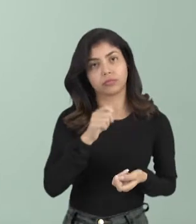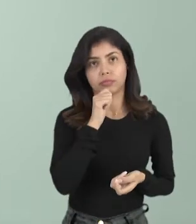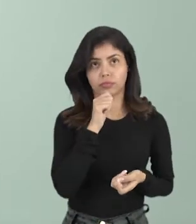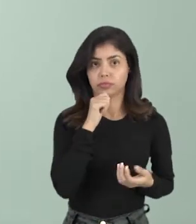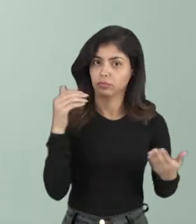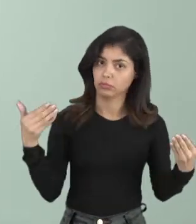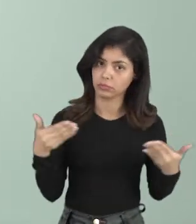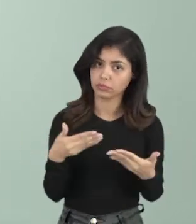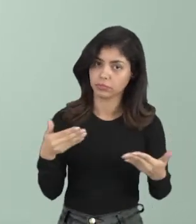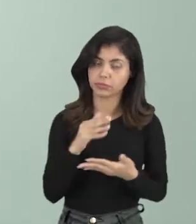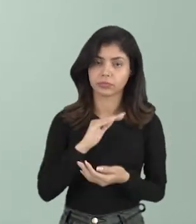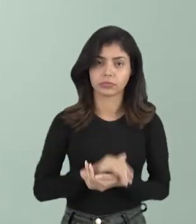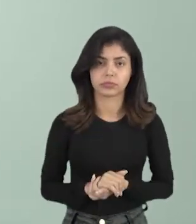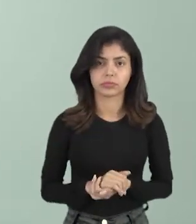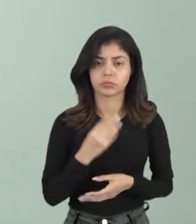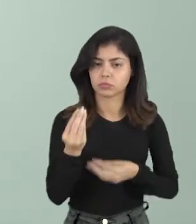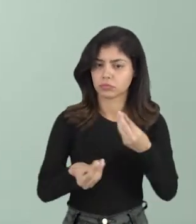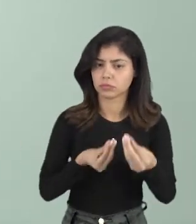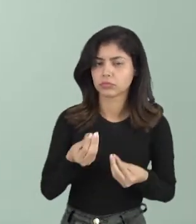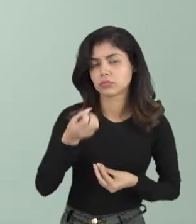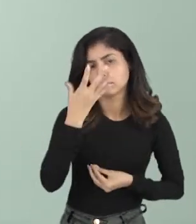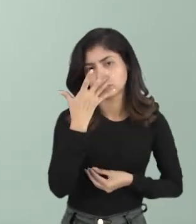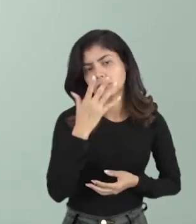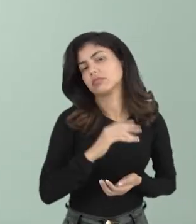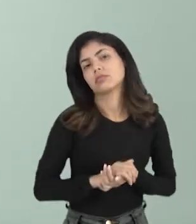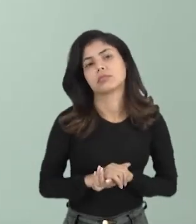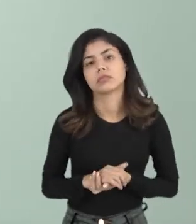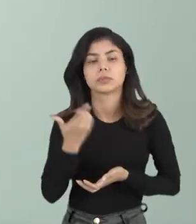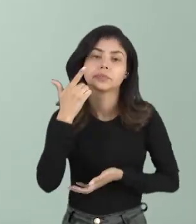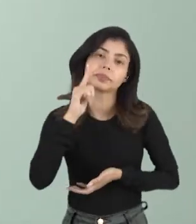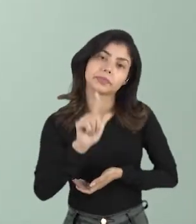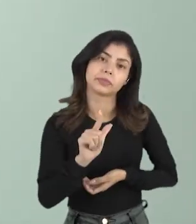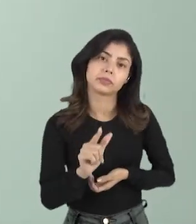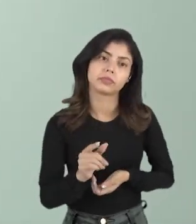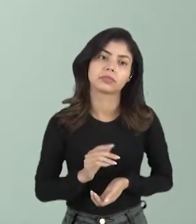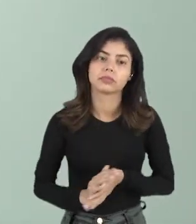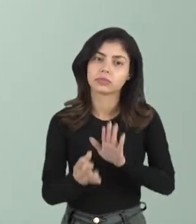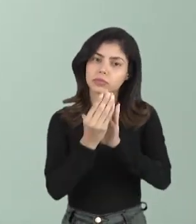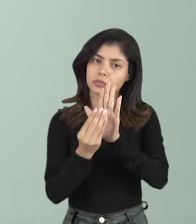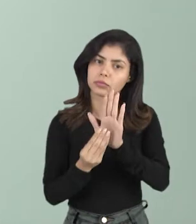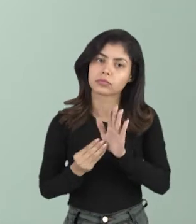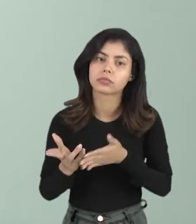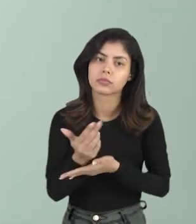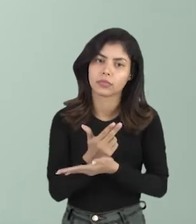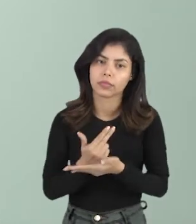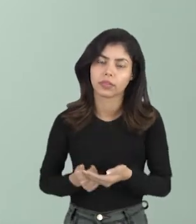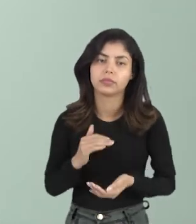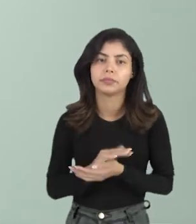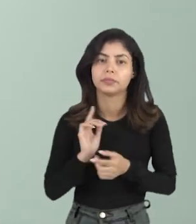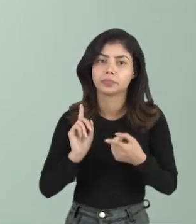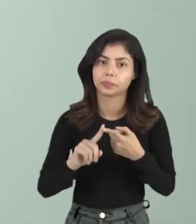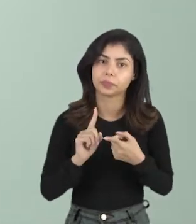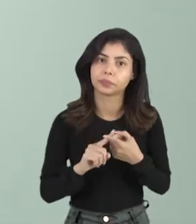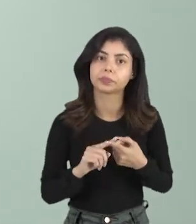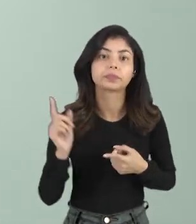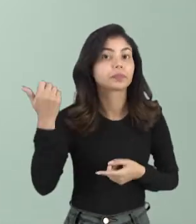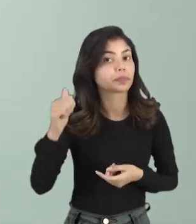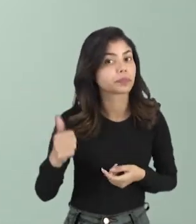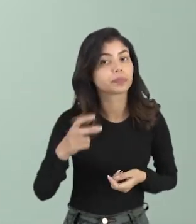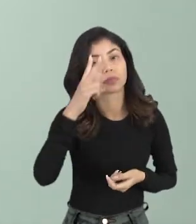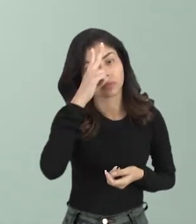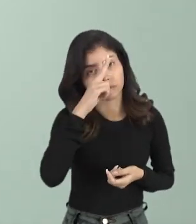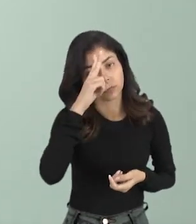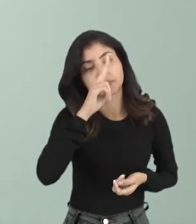ainda nos dias de hoje. Como então que a fotografia ela ganha esse status artístico? Primeiro que vale